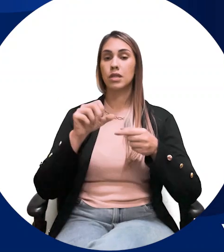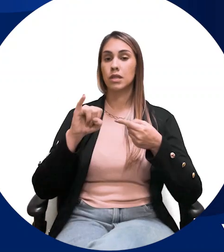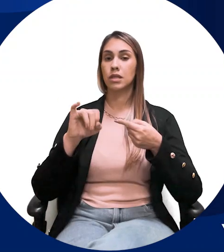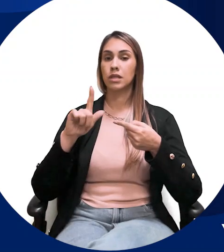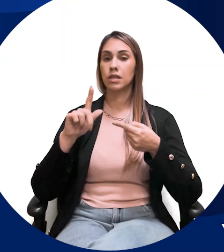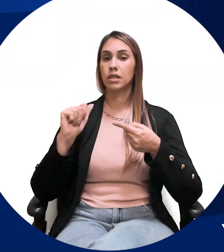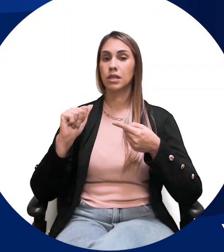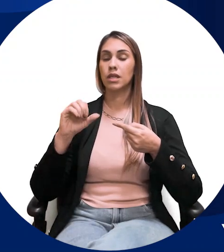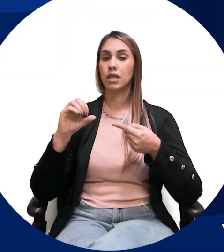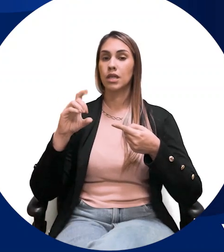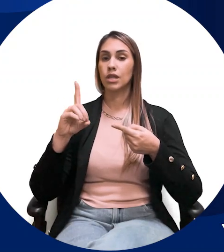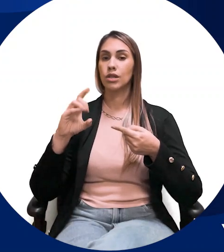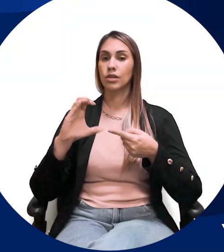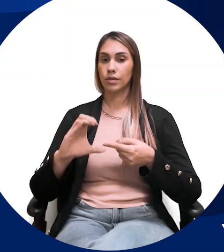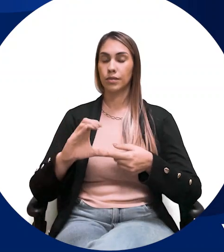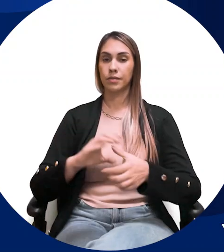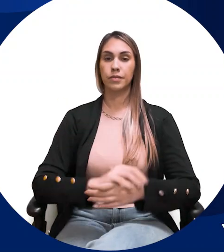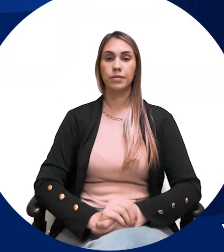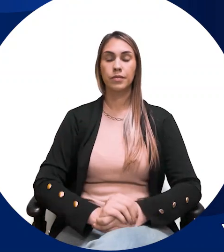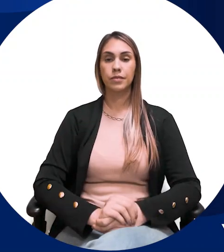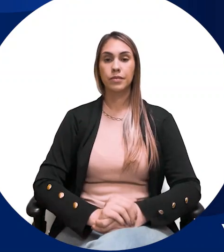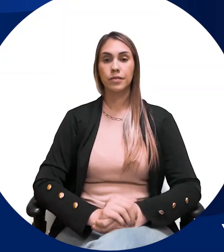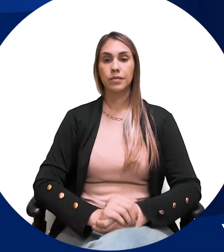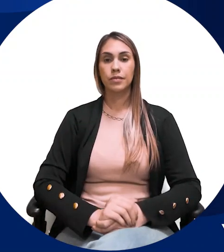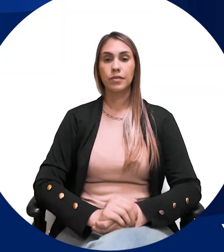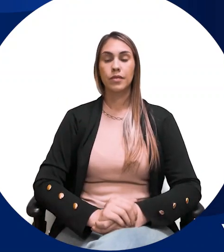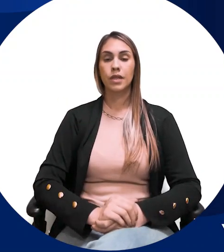no SIGADOC. A Coordenadoria